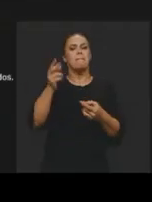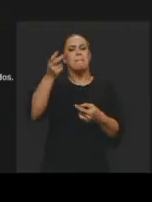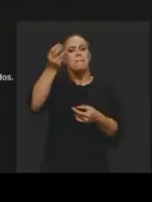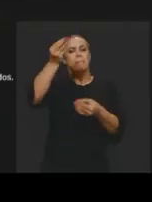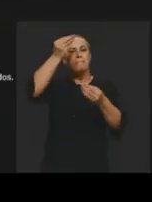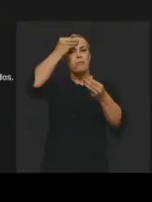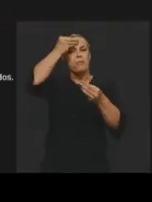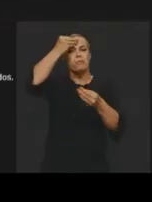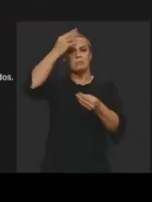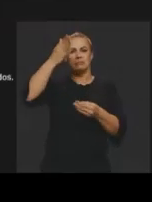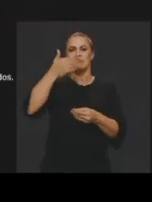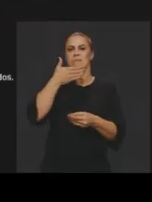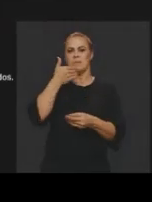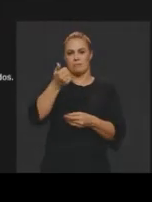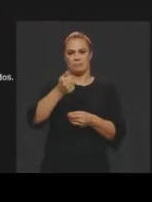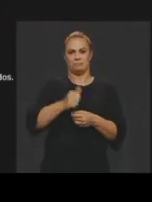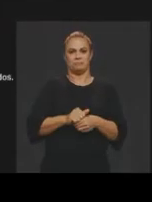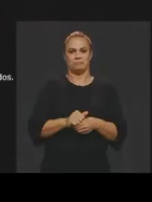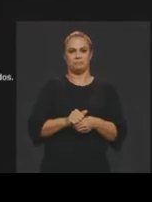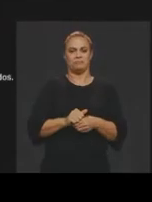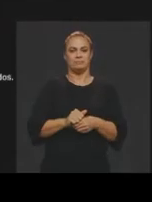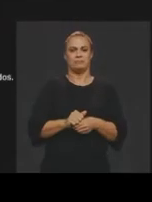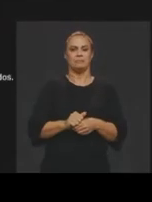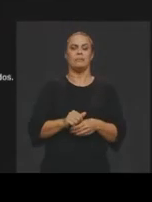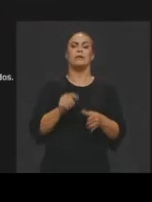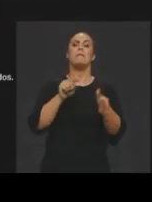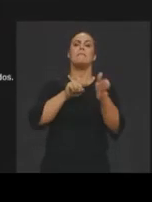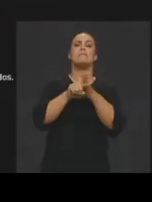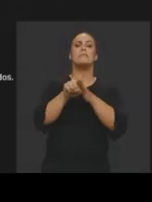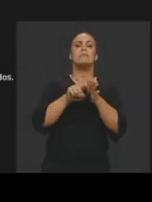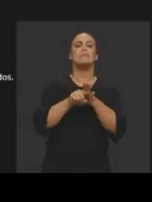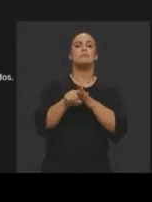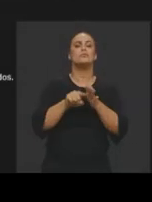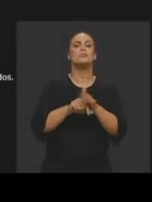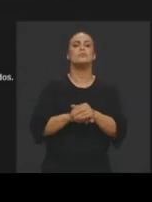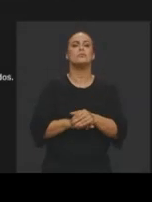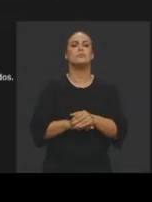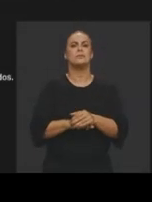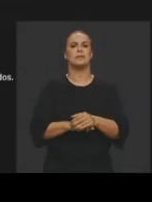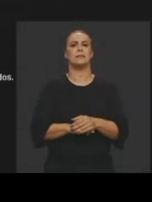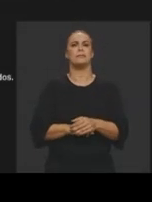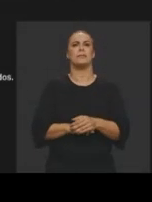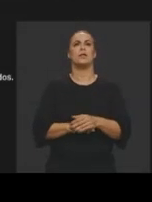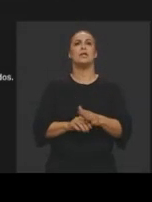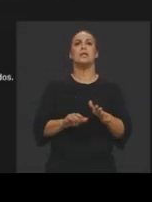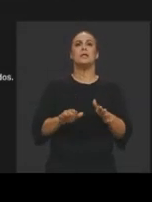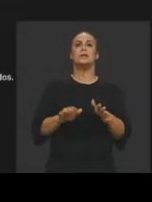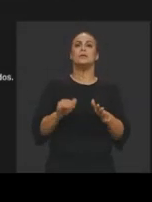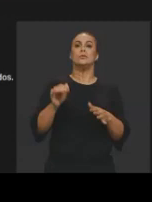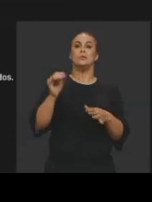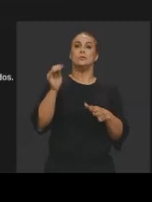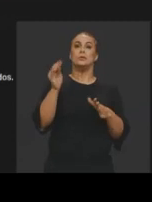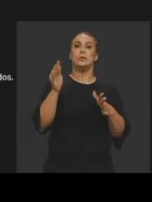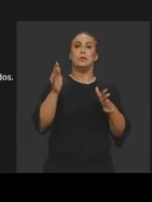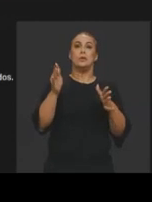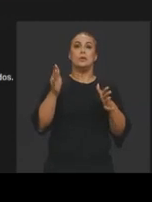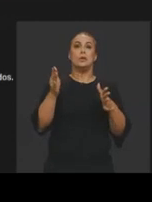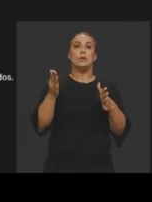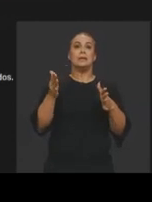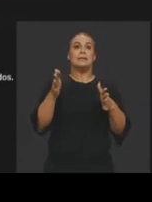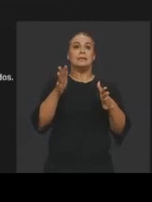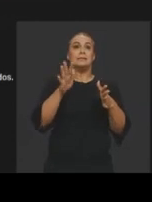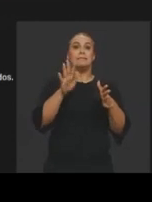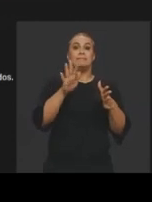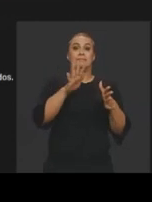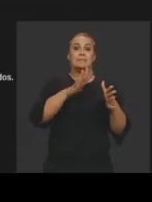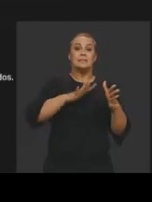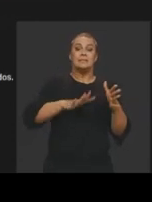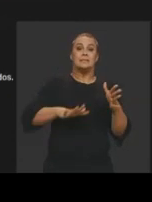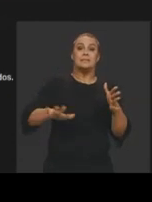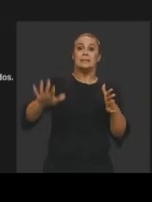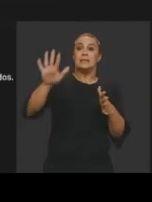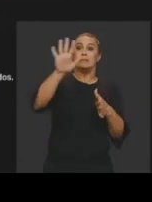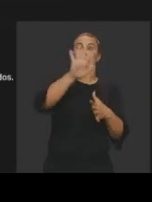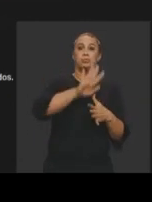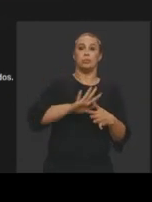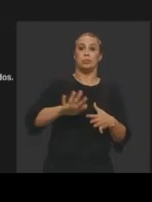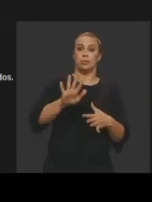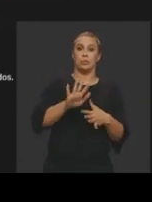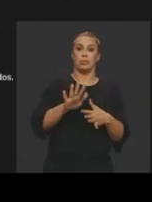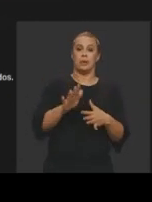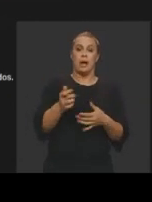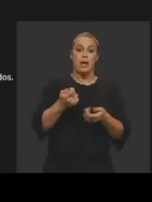Pergunta. Dentro do cenário internacional, a economia do mundo ocidental se transformou no sentido de